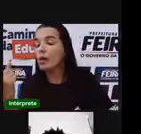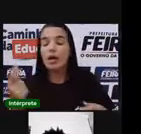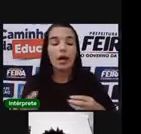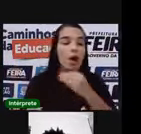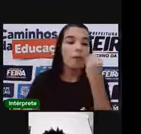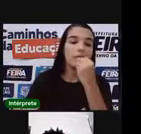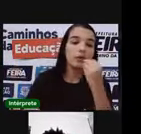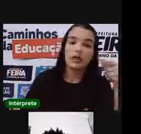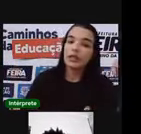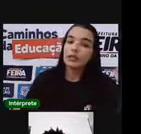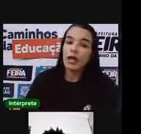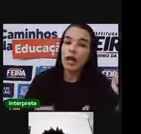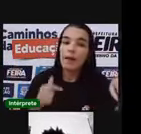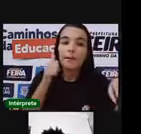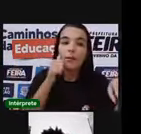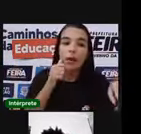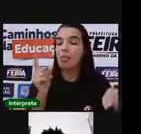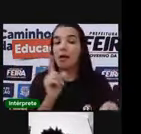não.